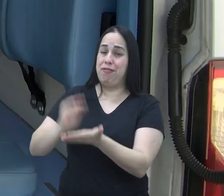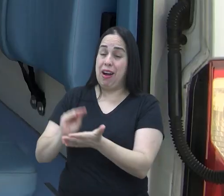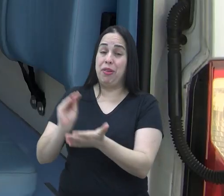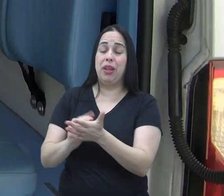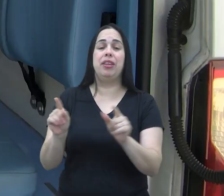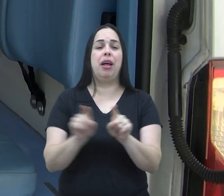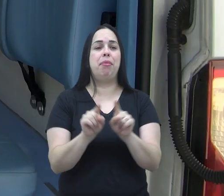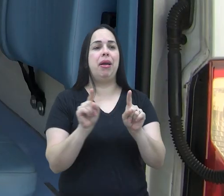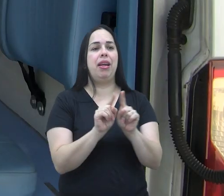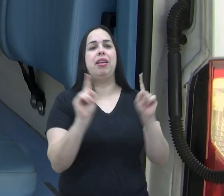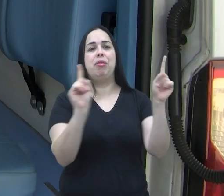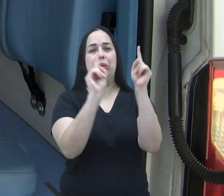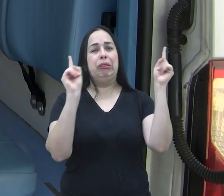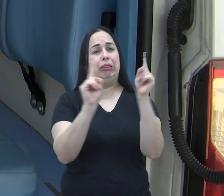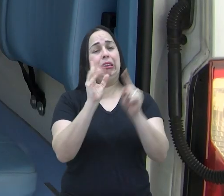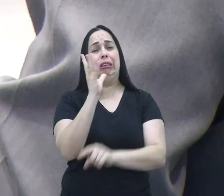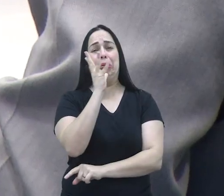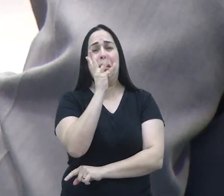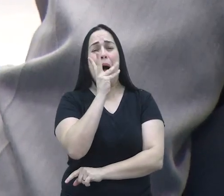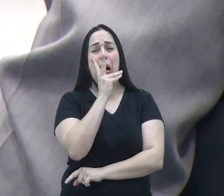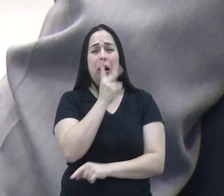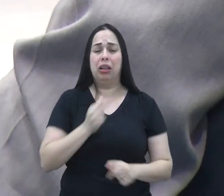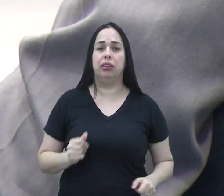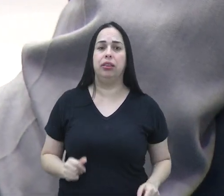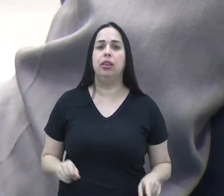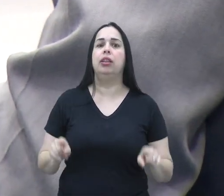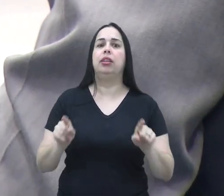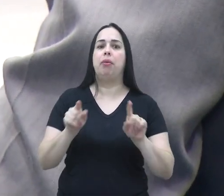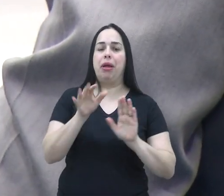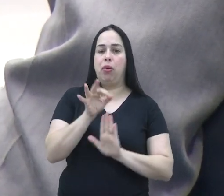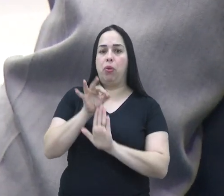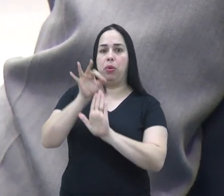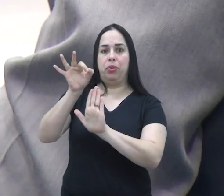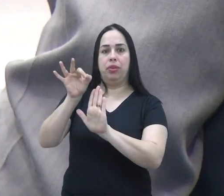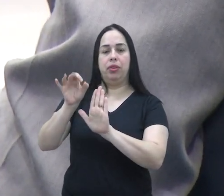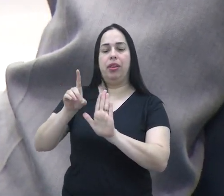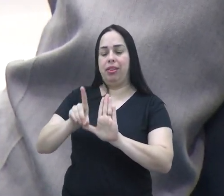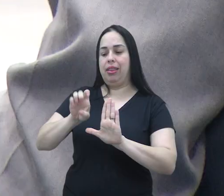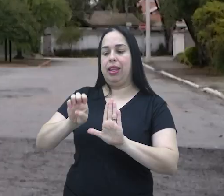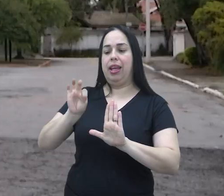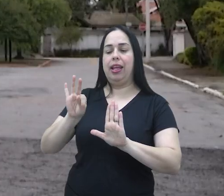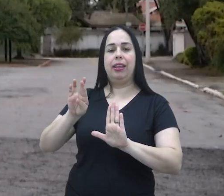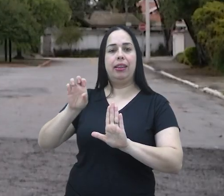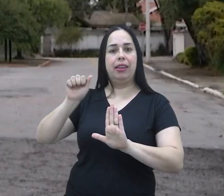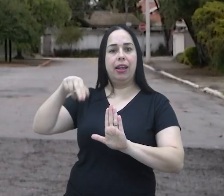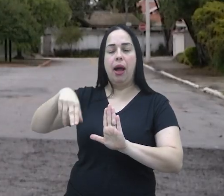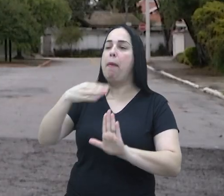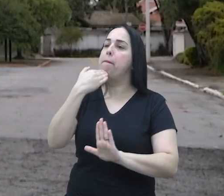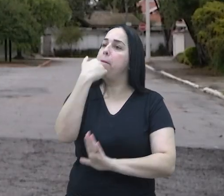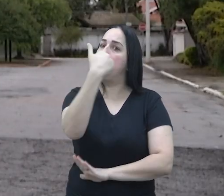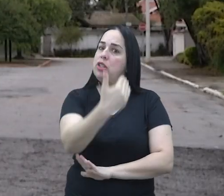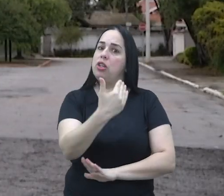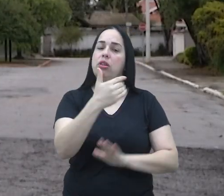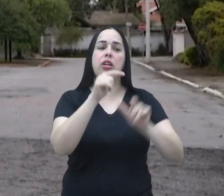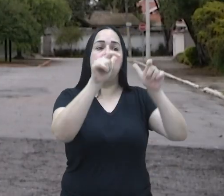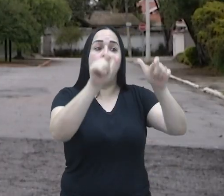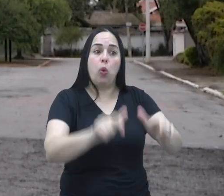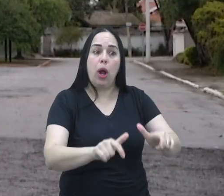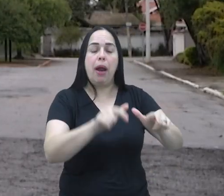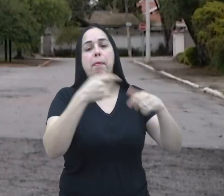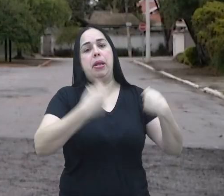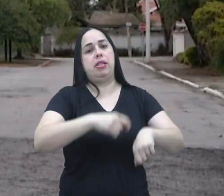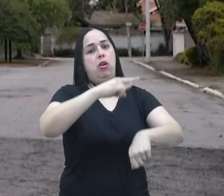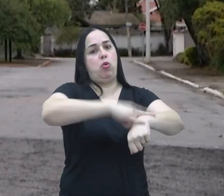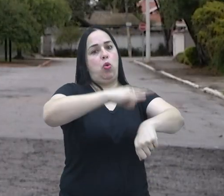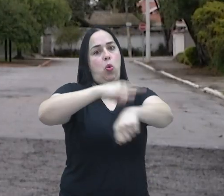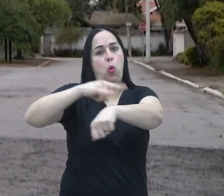e demora de atendimento pelo SAMU. Outro requerimento foi dirigido ao Detran, pedindo melhorias nos banheiros do local de exame